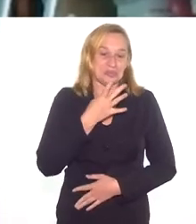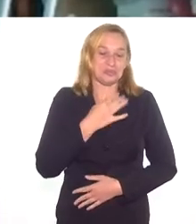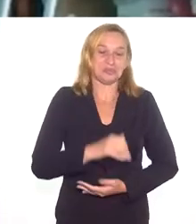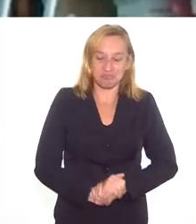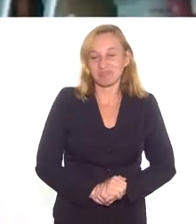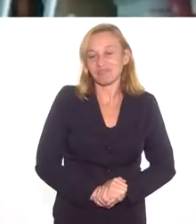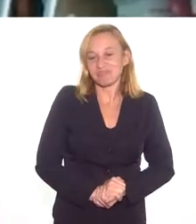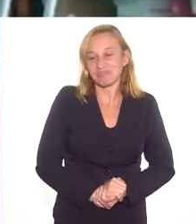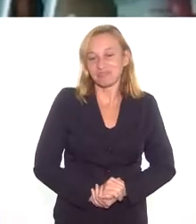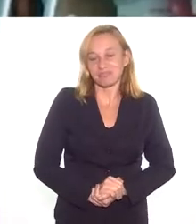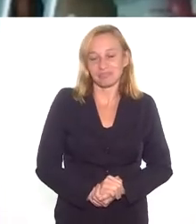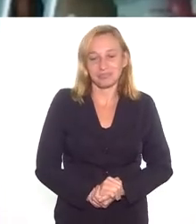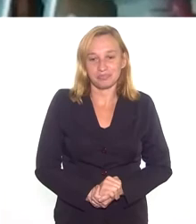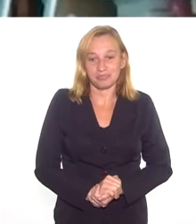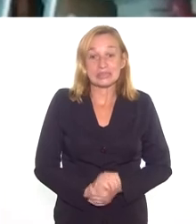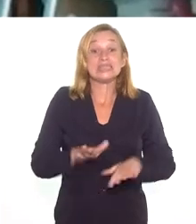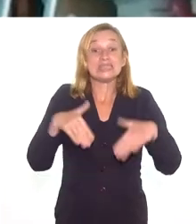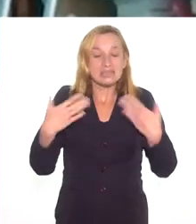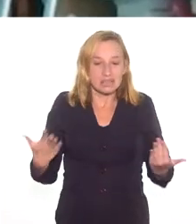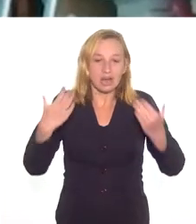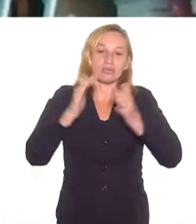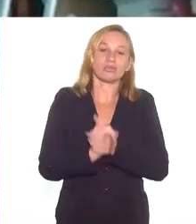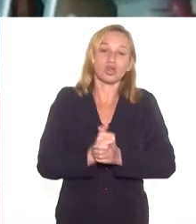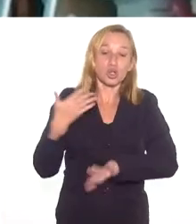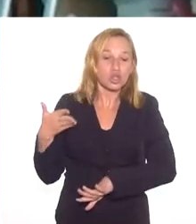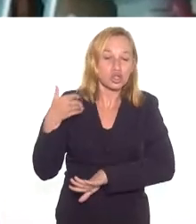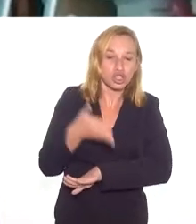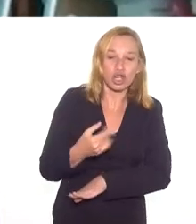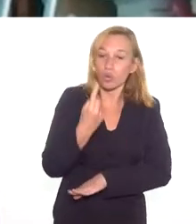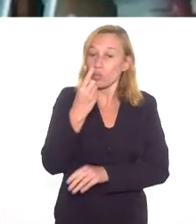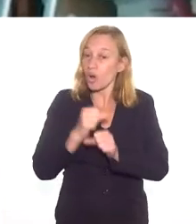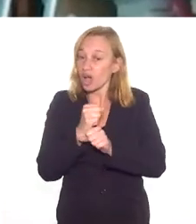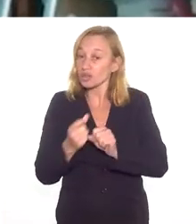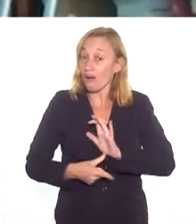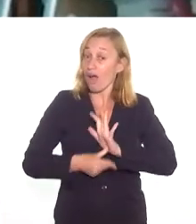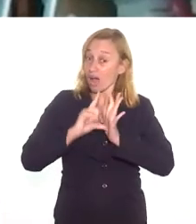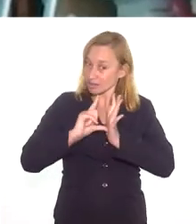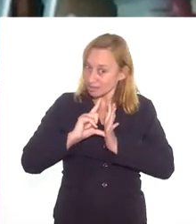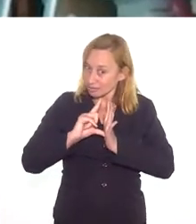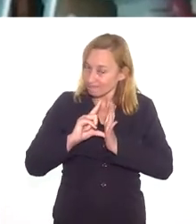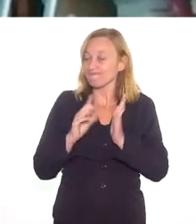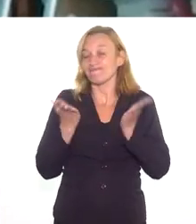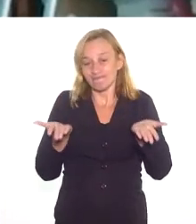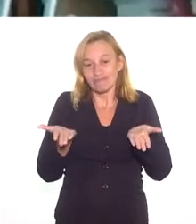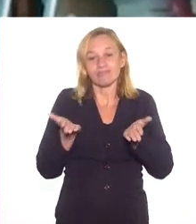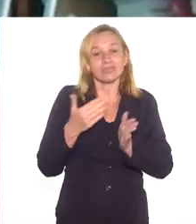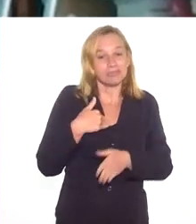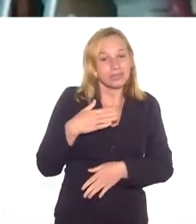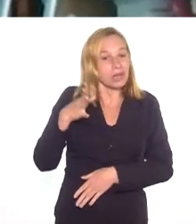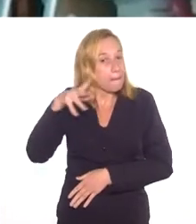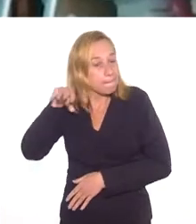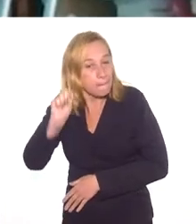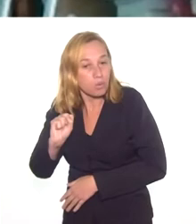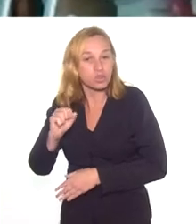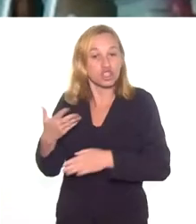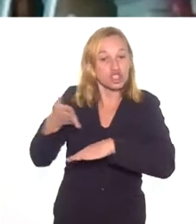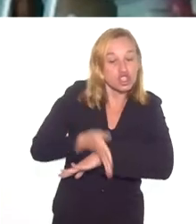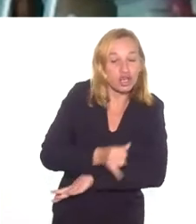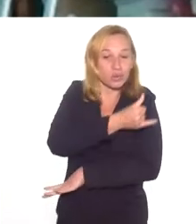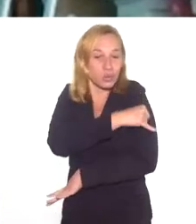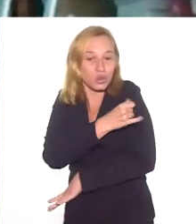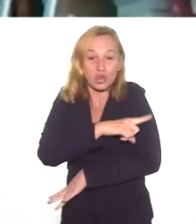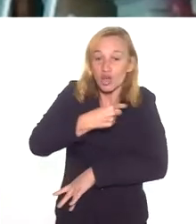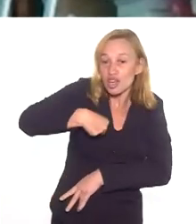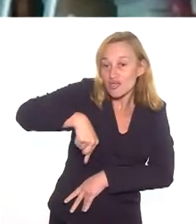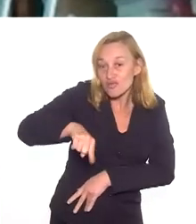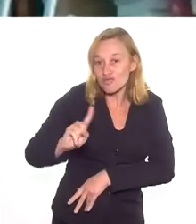No Né? futebol do Brasil, mano. Ídolo meu. Então, eu chego um ano antes, claro, um ano antes da minha